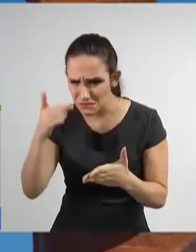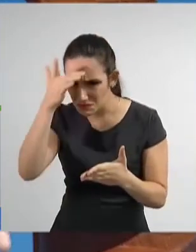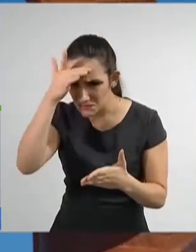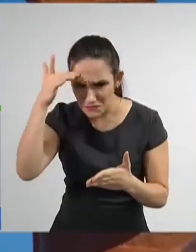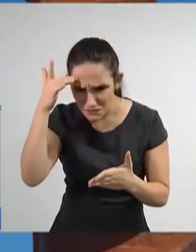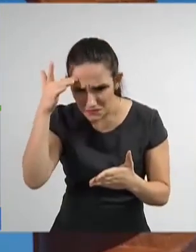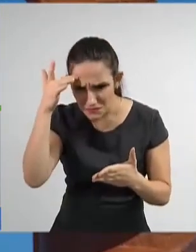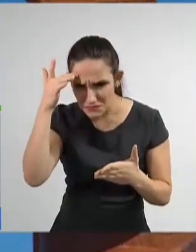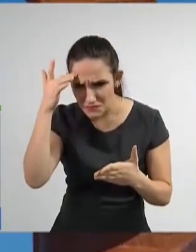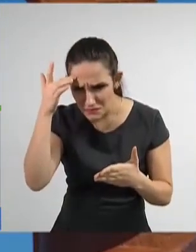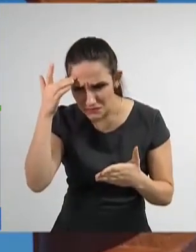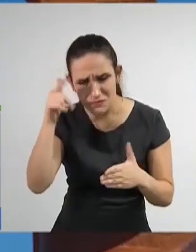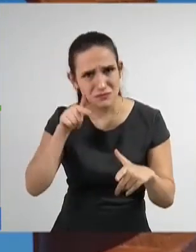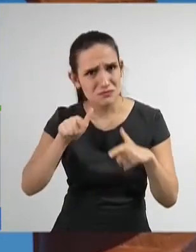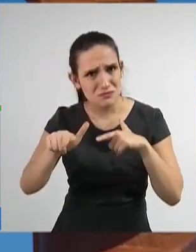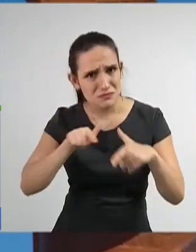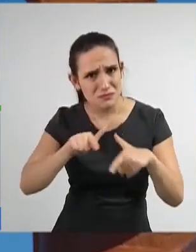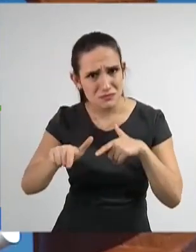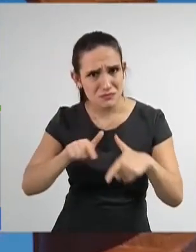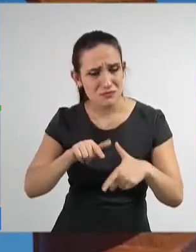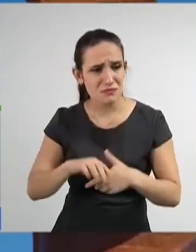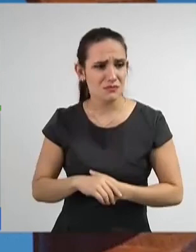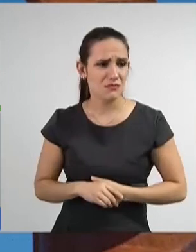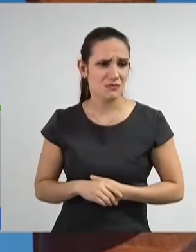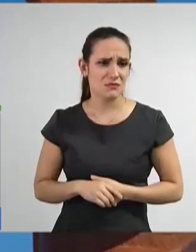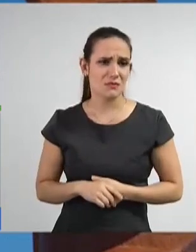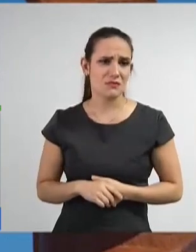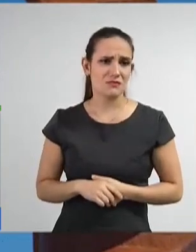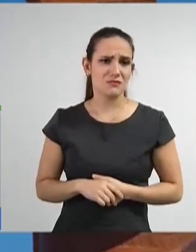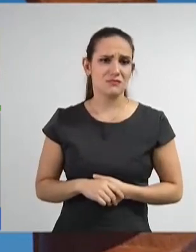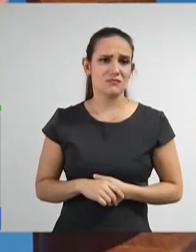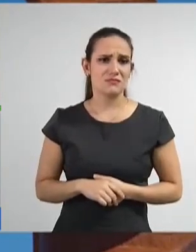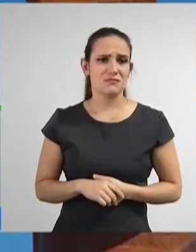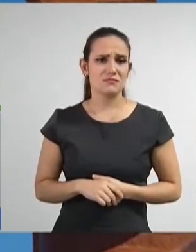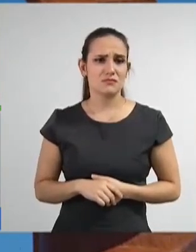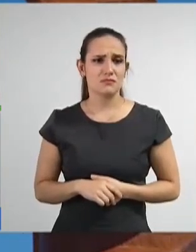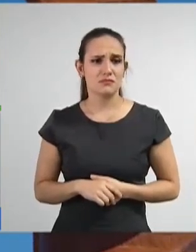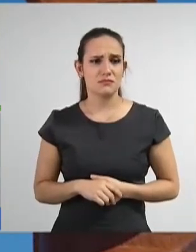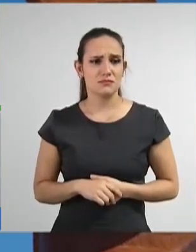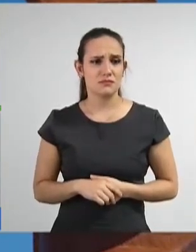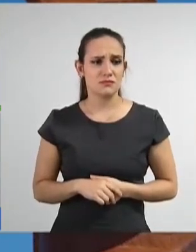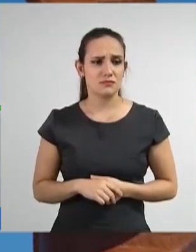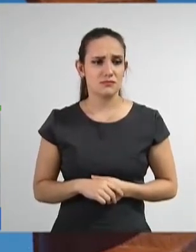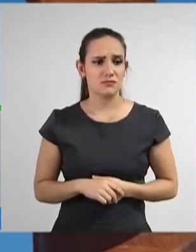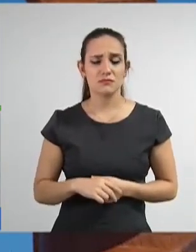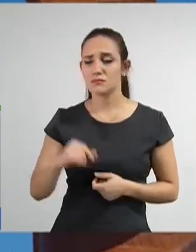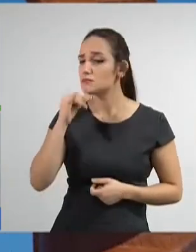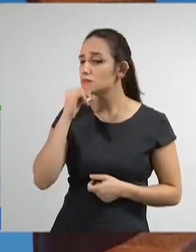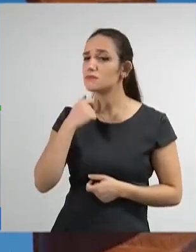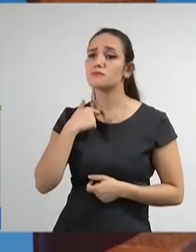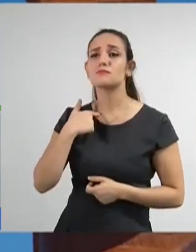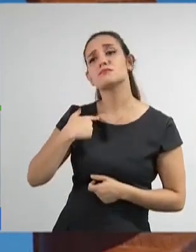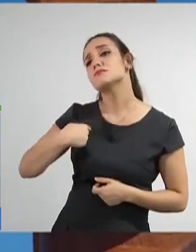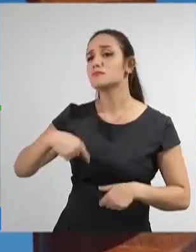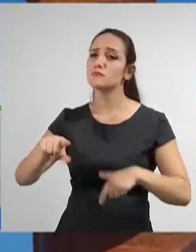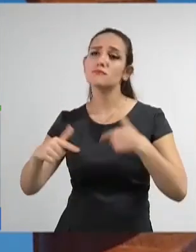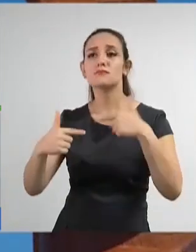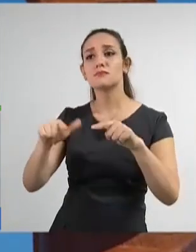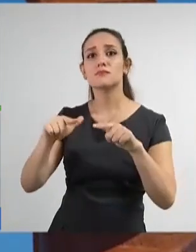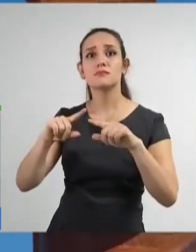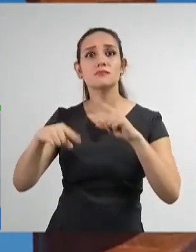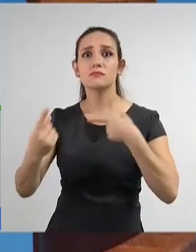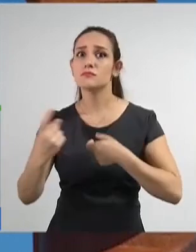trabalhador que vai para a indústria, se despede da família e não volta mais por conta de algo